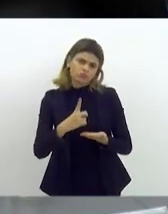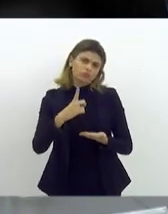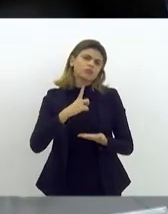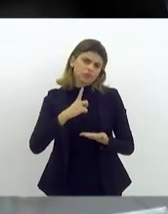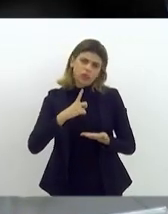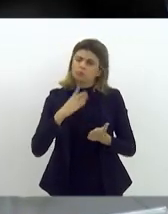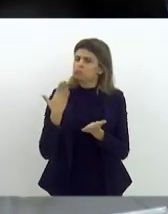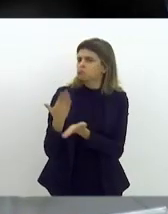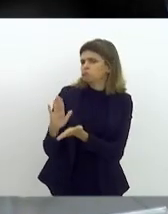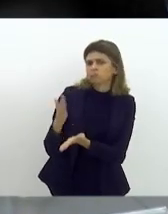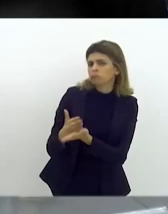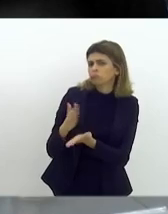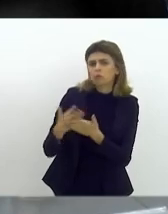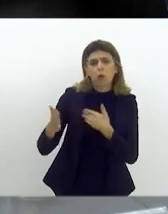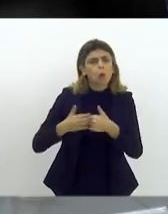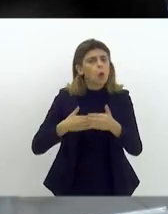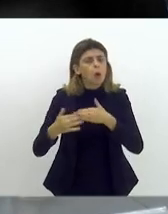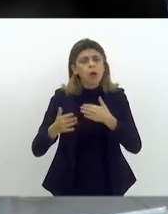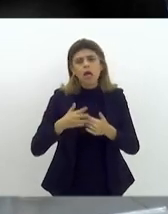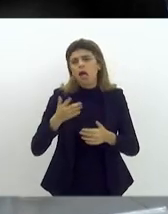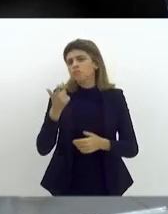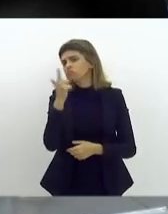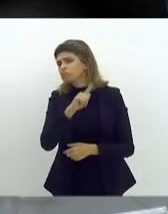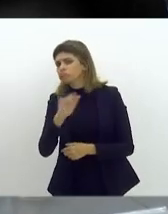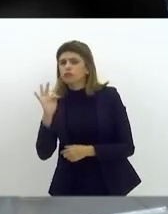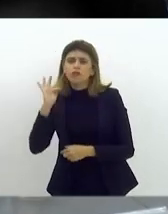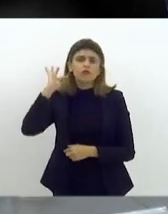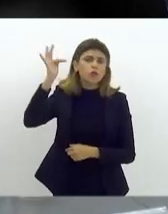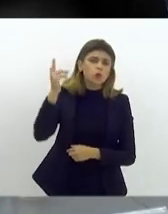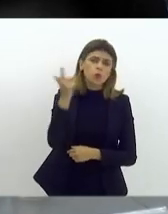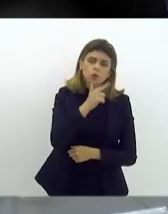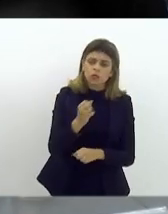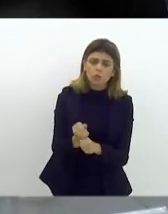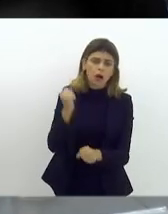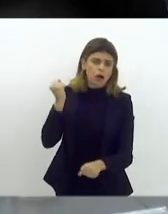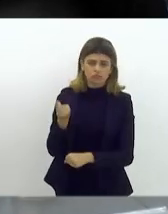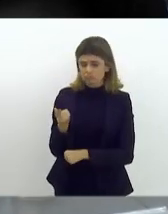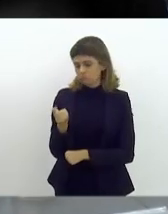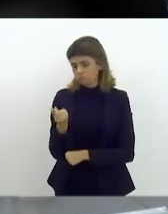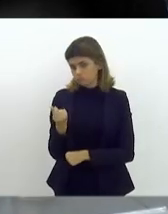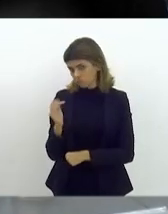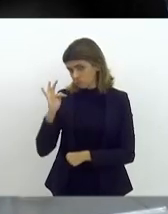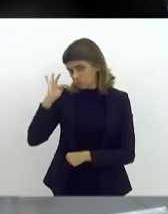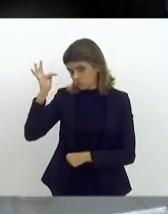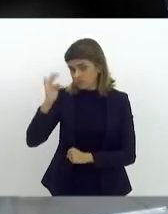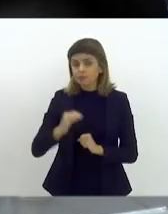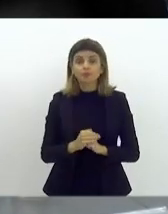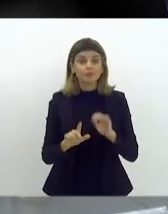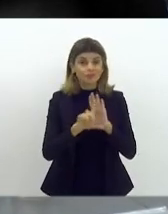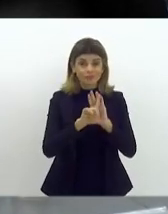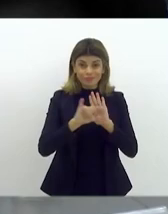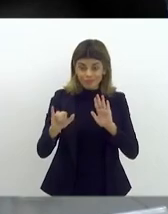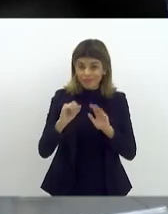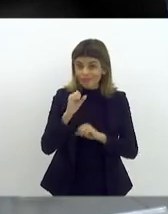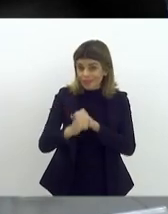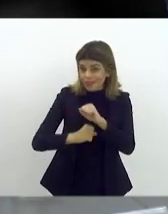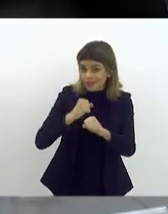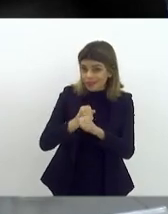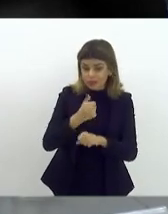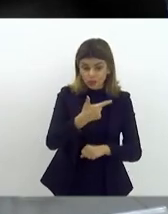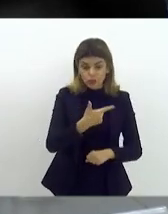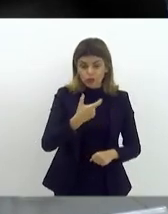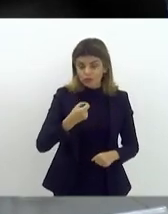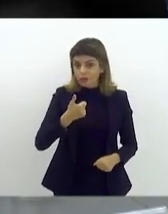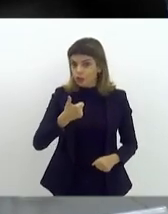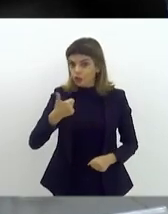dados Independente de qualquer outra vantagem financeira posterior né E nesse sentido essa lei de 2012 Ela já